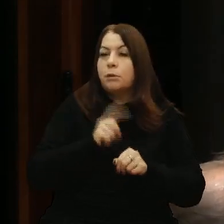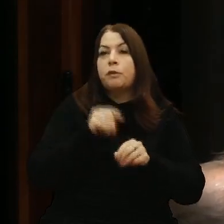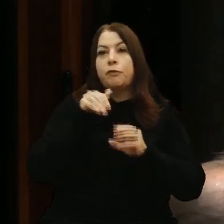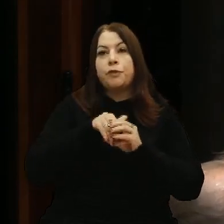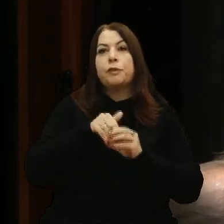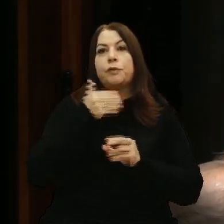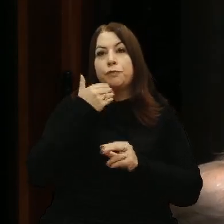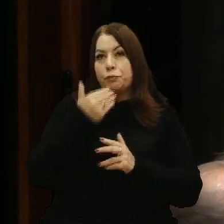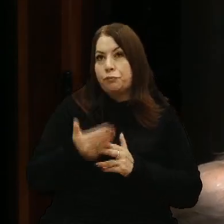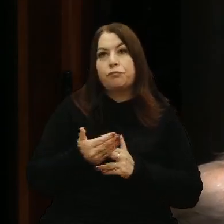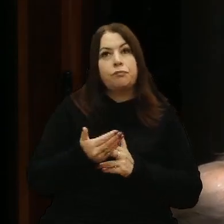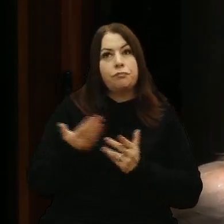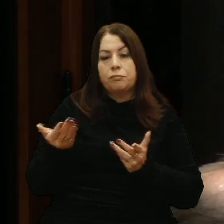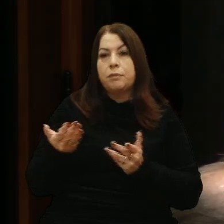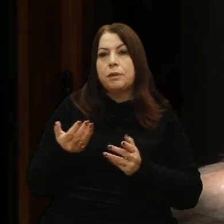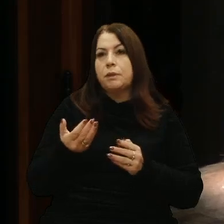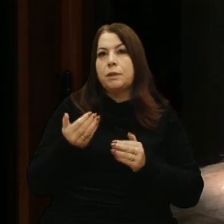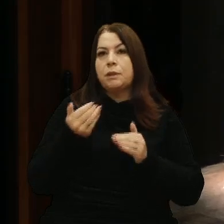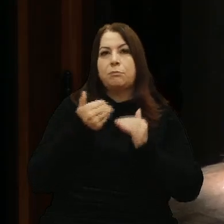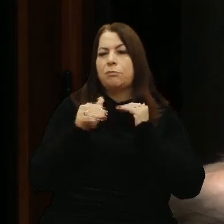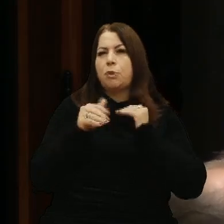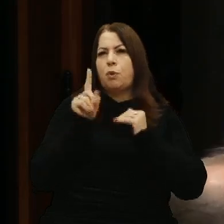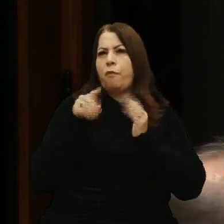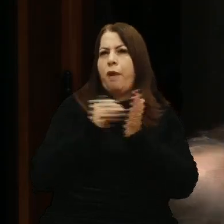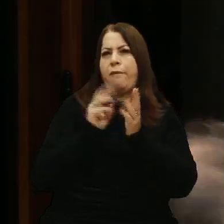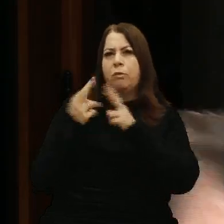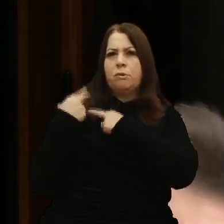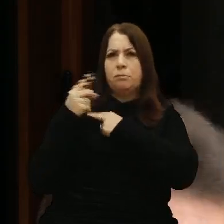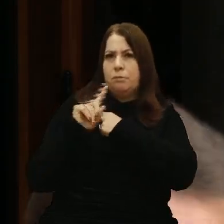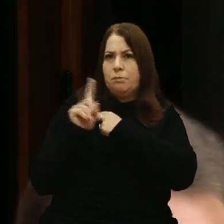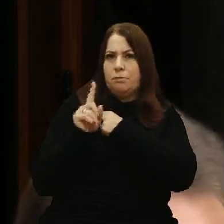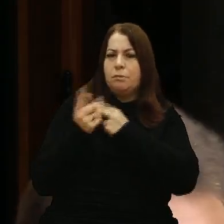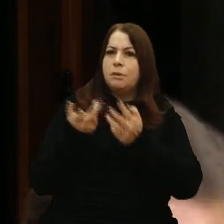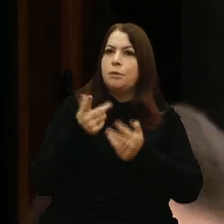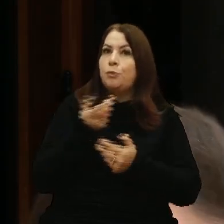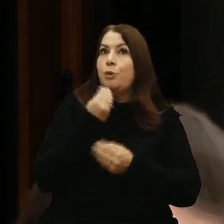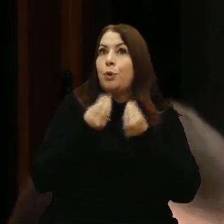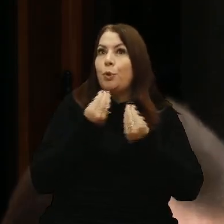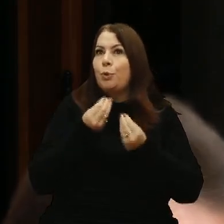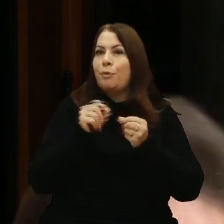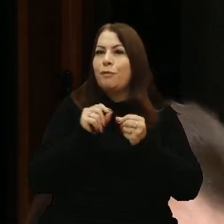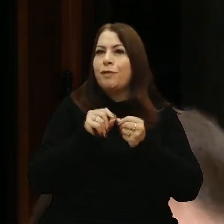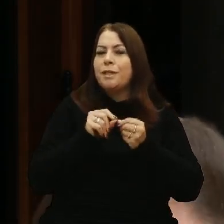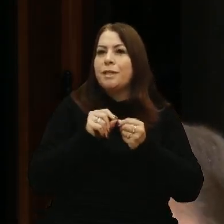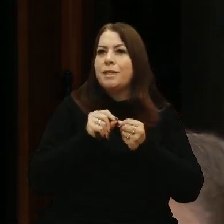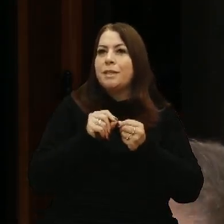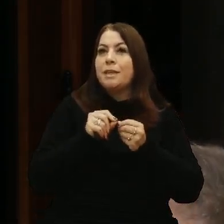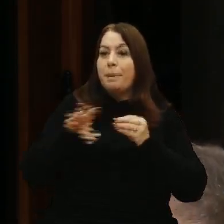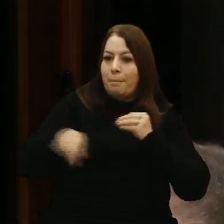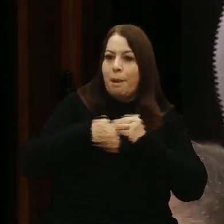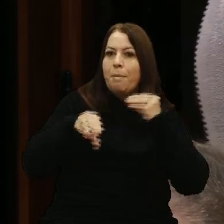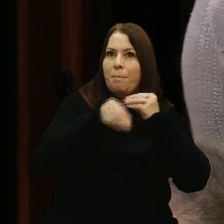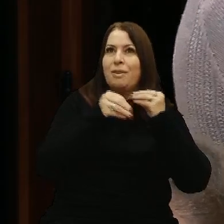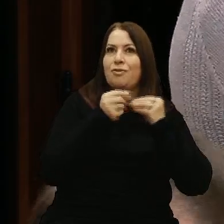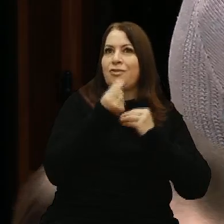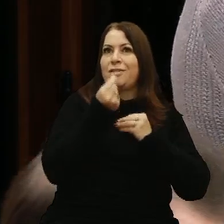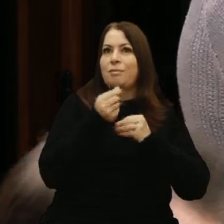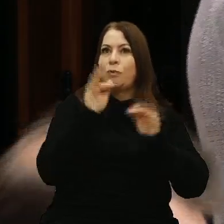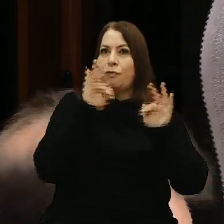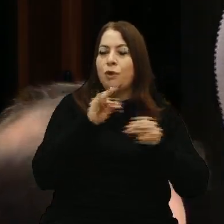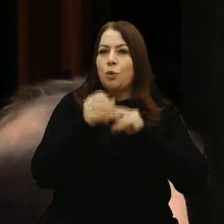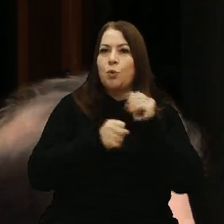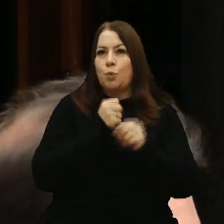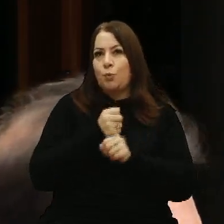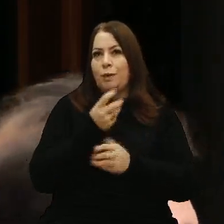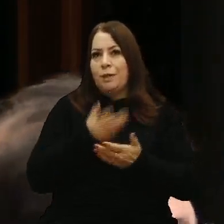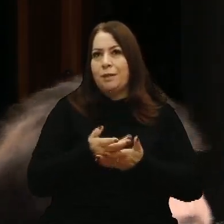votaremos favoráveis. A oposição não é irresponsável. Agora, não dá para nós fazer crédito adicional para no final do